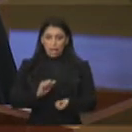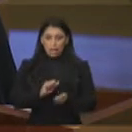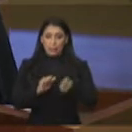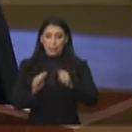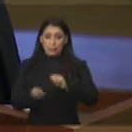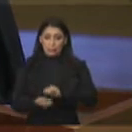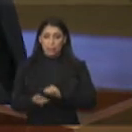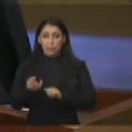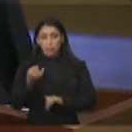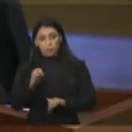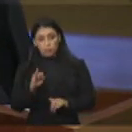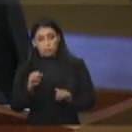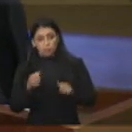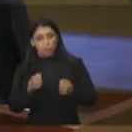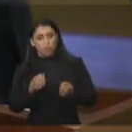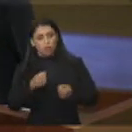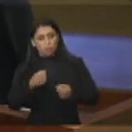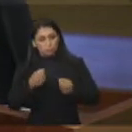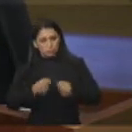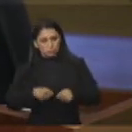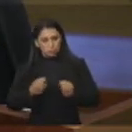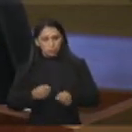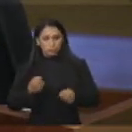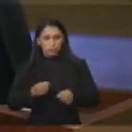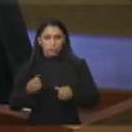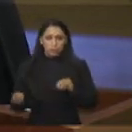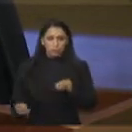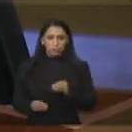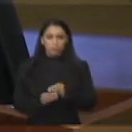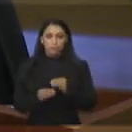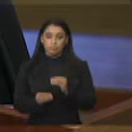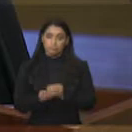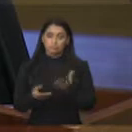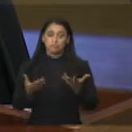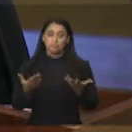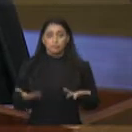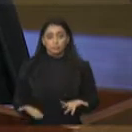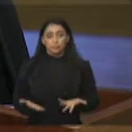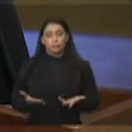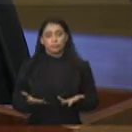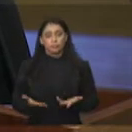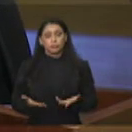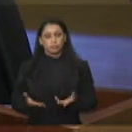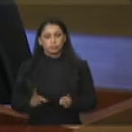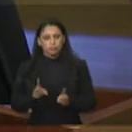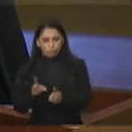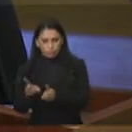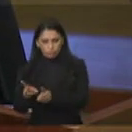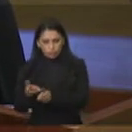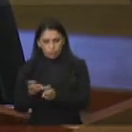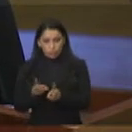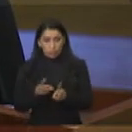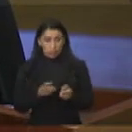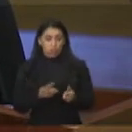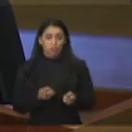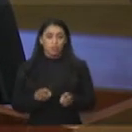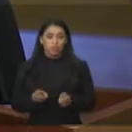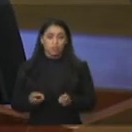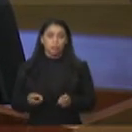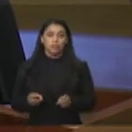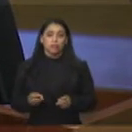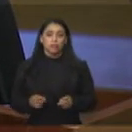adaptação ou aperfeiçoamento. E, como nós também vamos perceber, se trata de